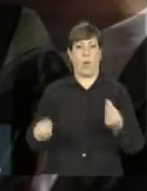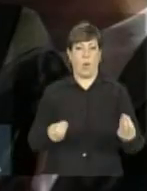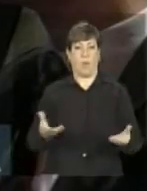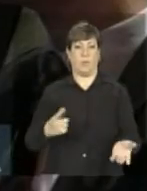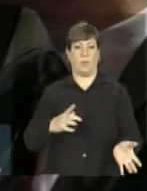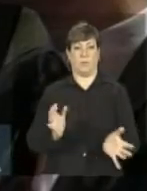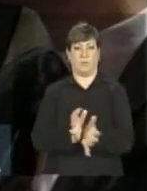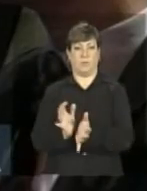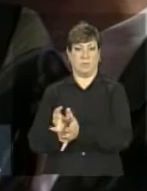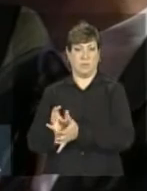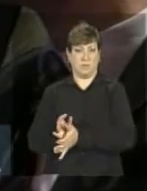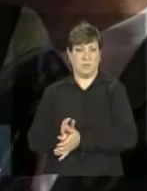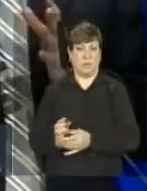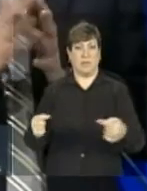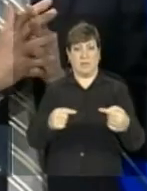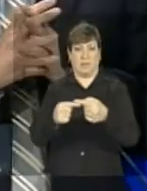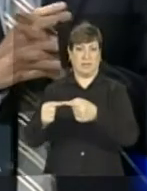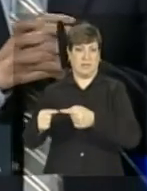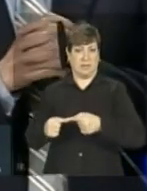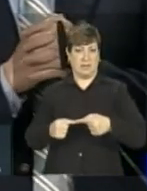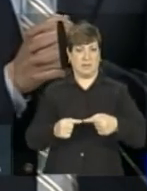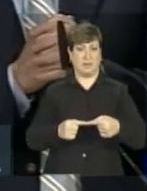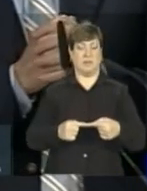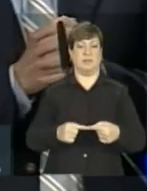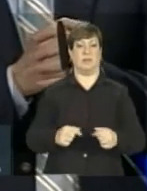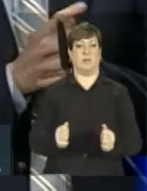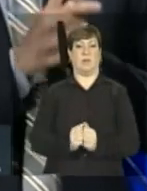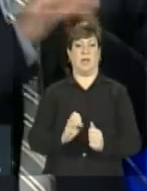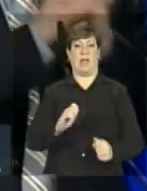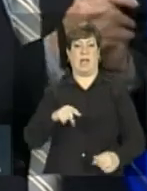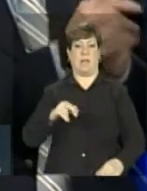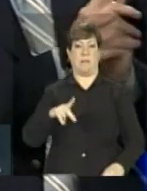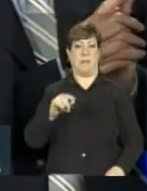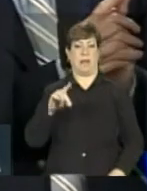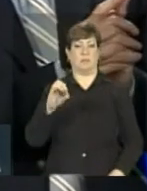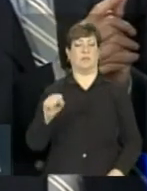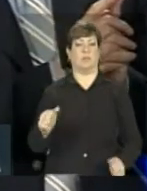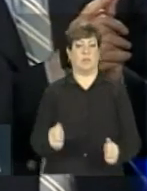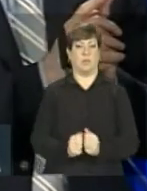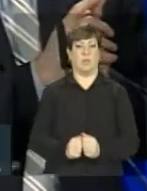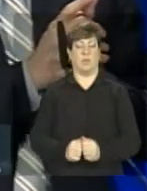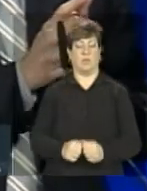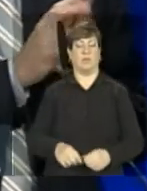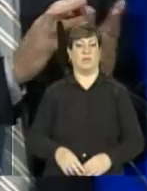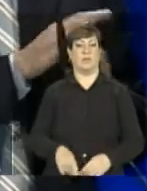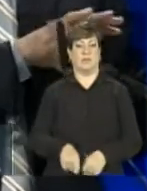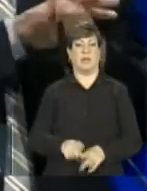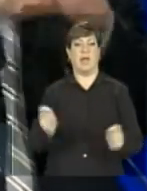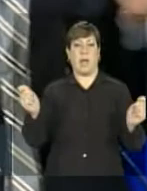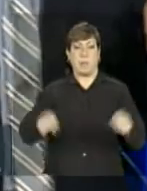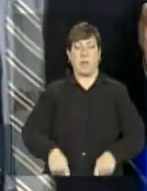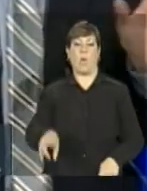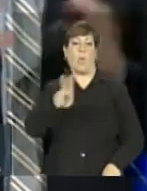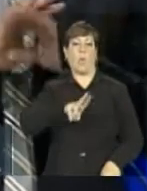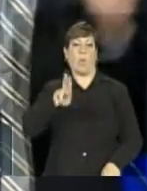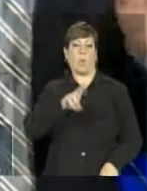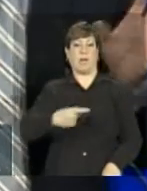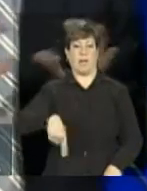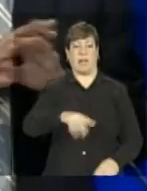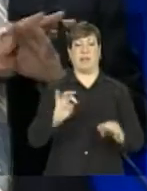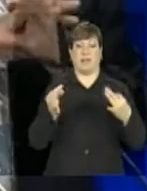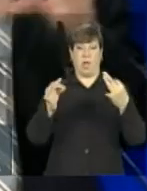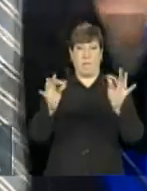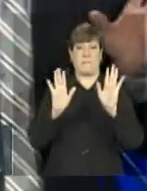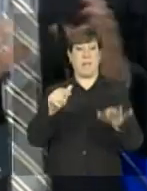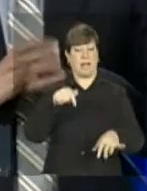cotidiano, ligados, equipados com a literacia, a capacidade de utilizar essas tecnologias, mas